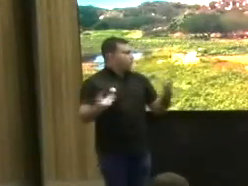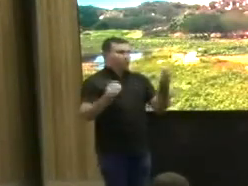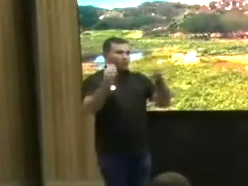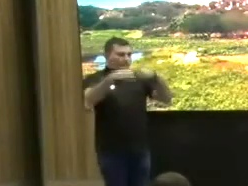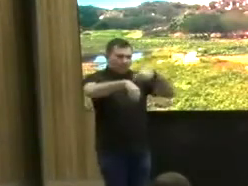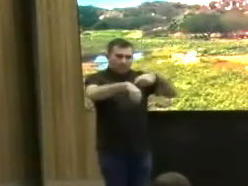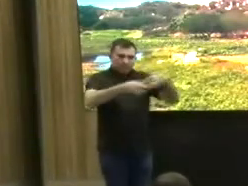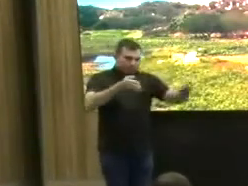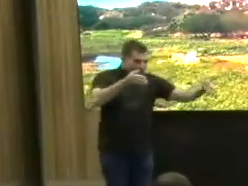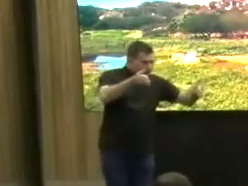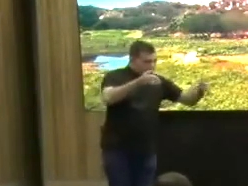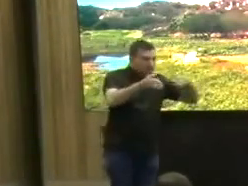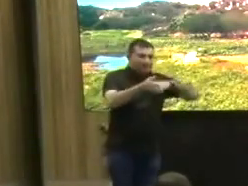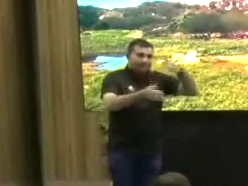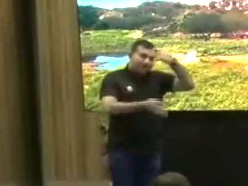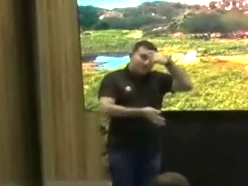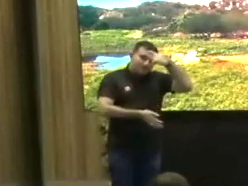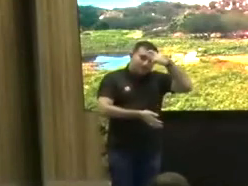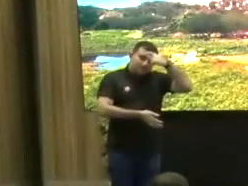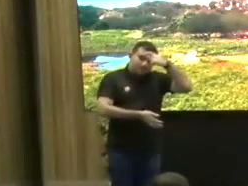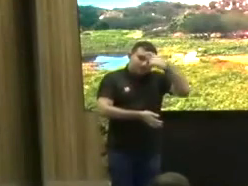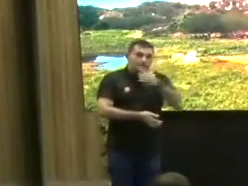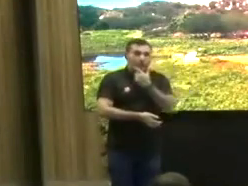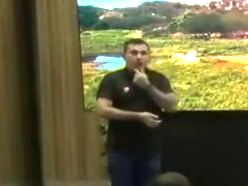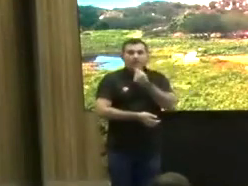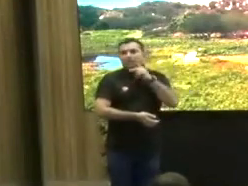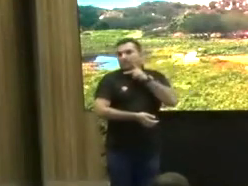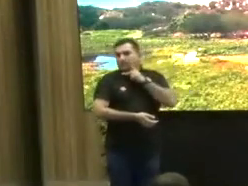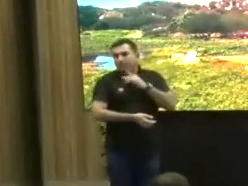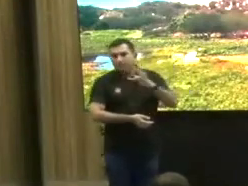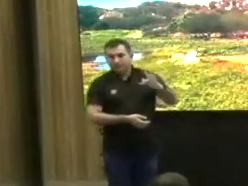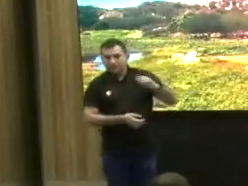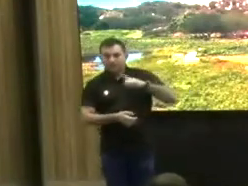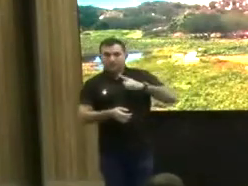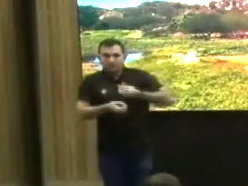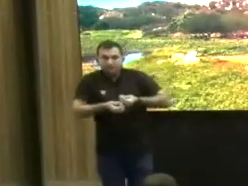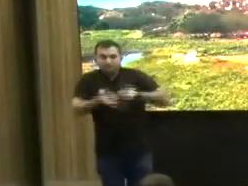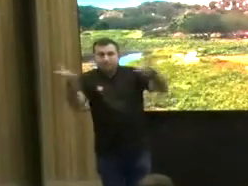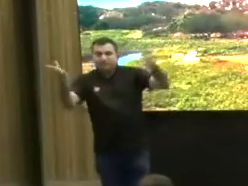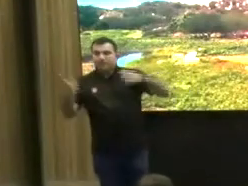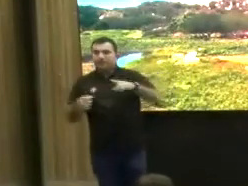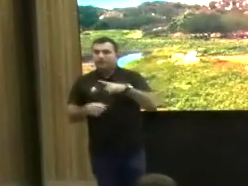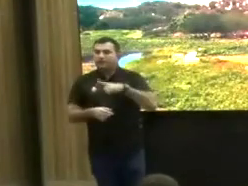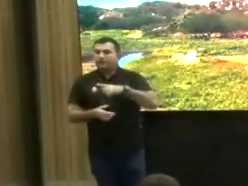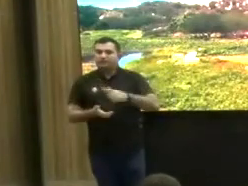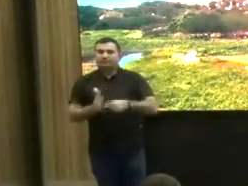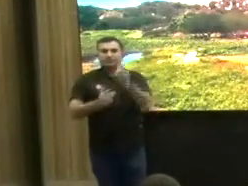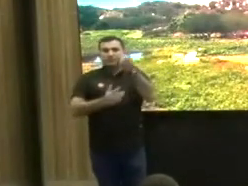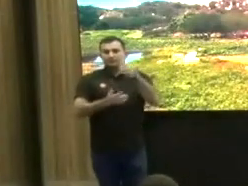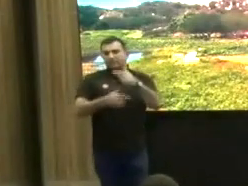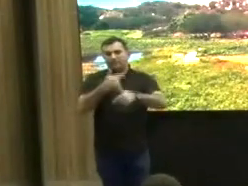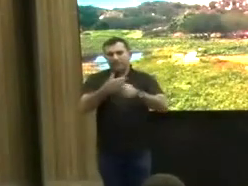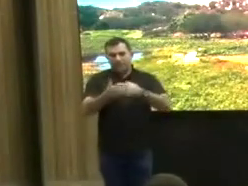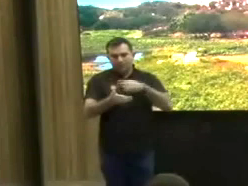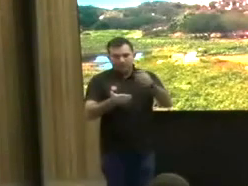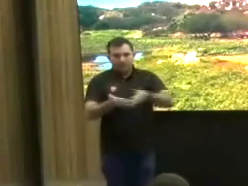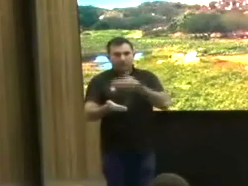se difundindo com o pensamento de Paulo Freire, por exemplo, quando ele lança suas primeiras obras, né?